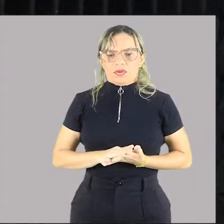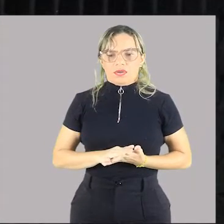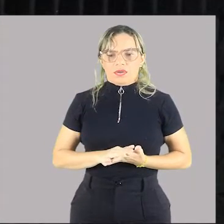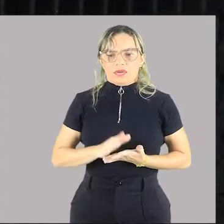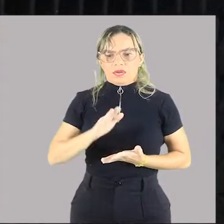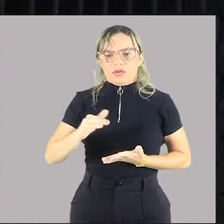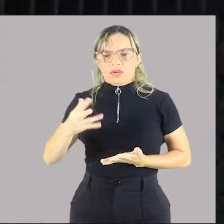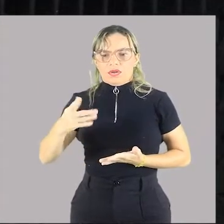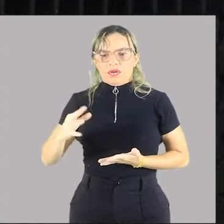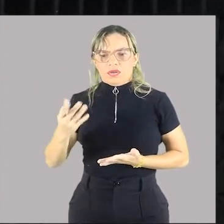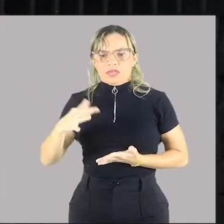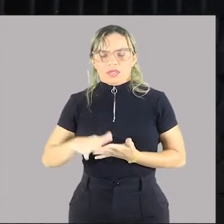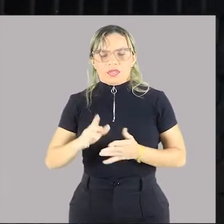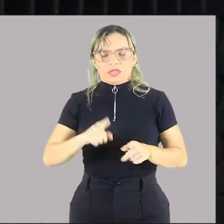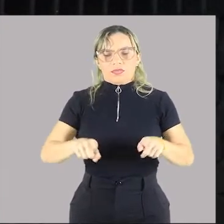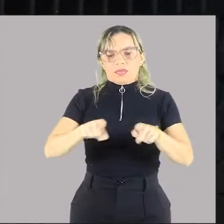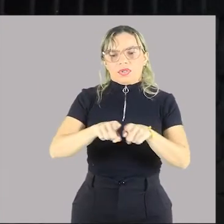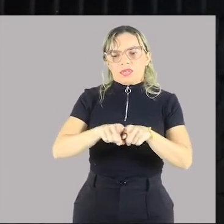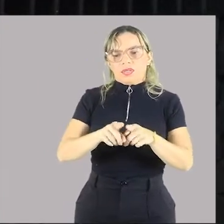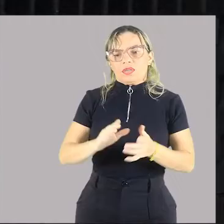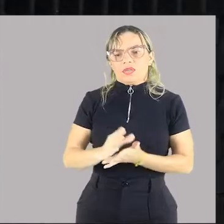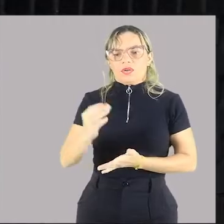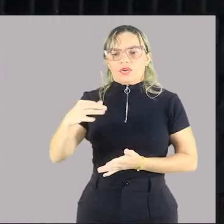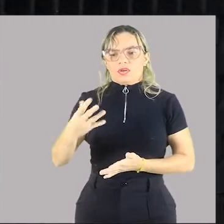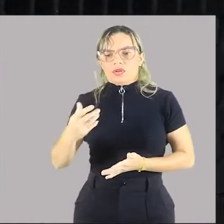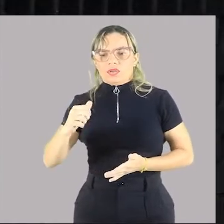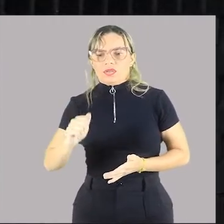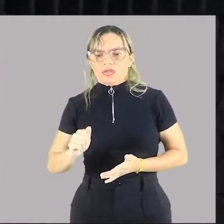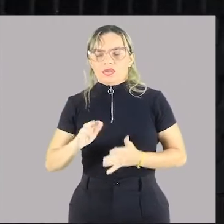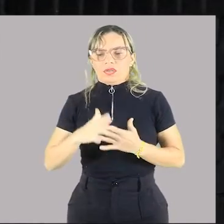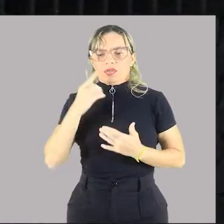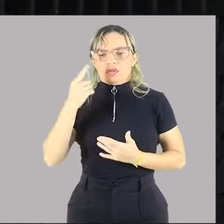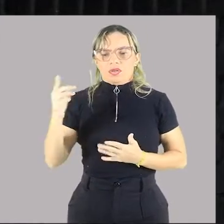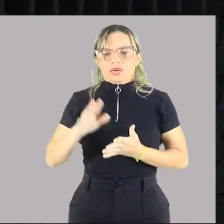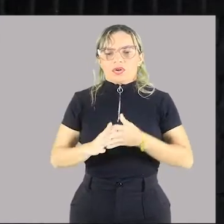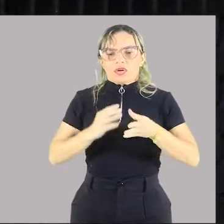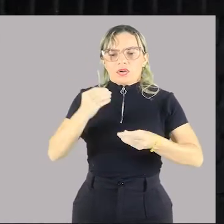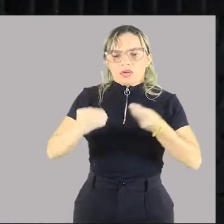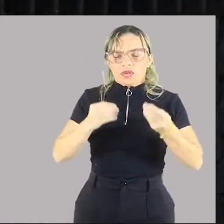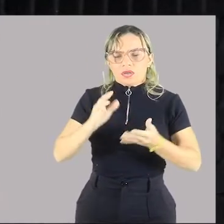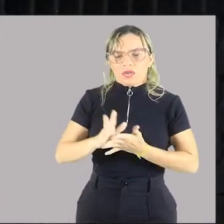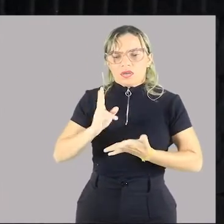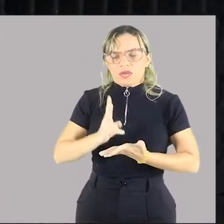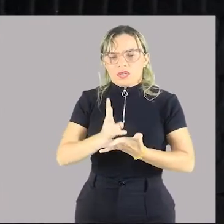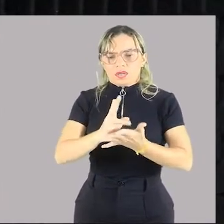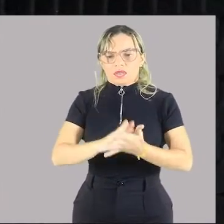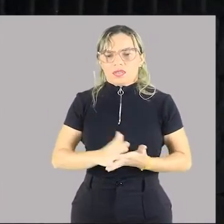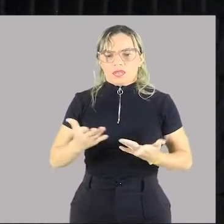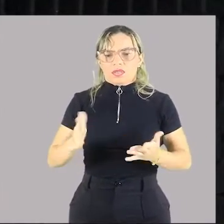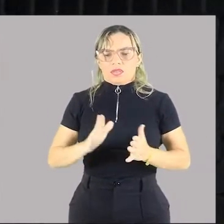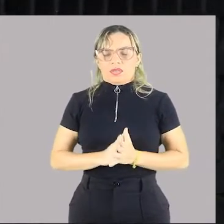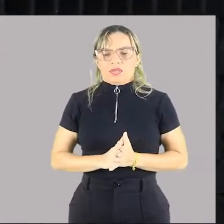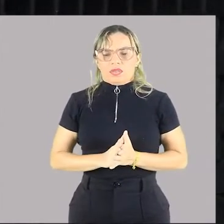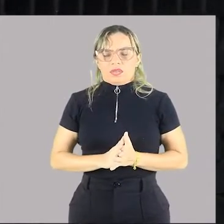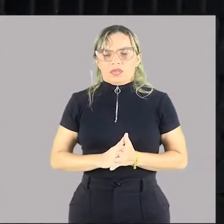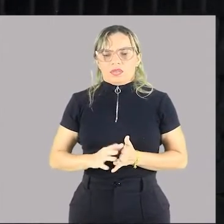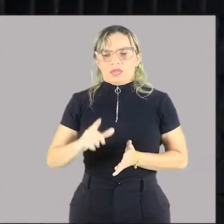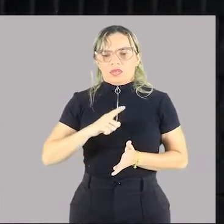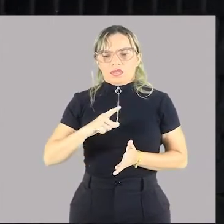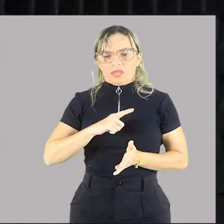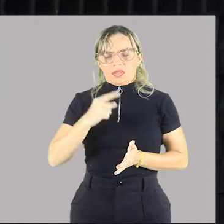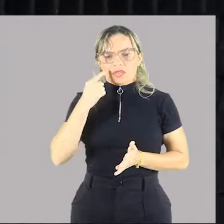por alfeni e cocada. E como estava sempre hospedando frades